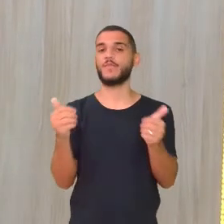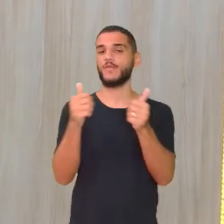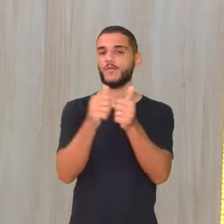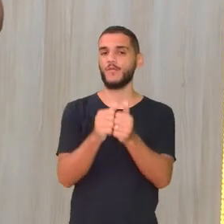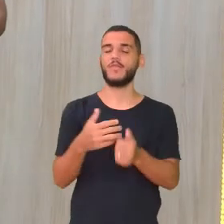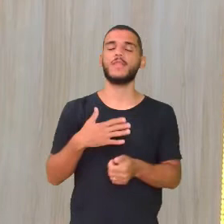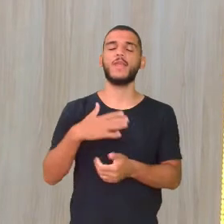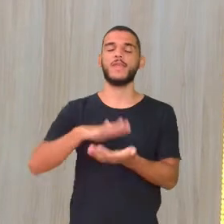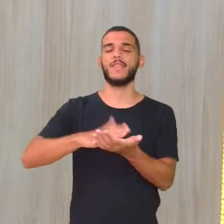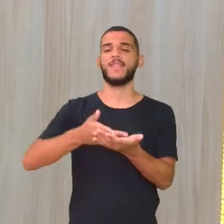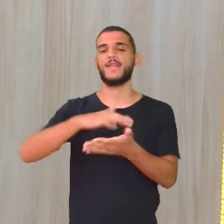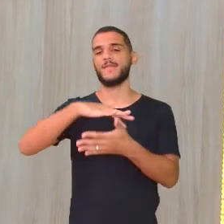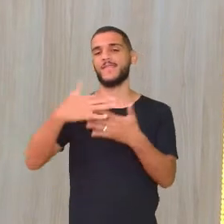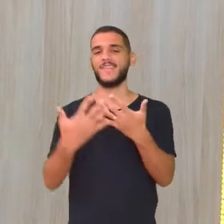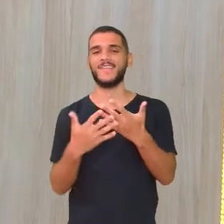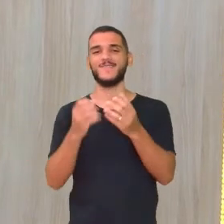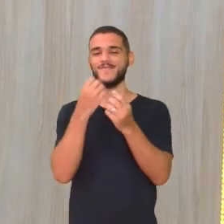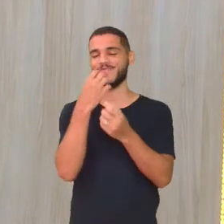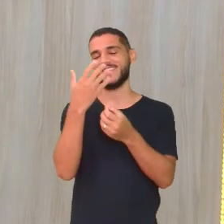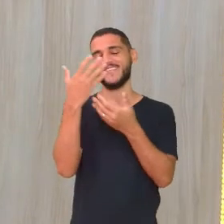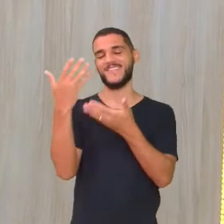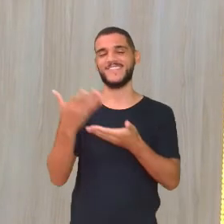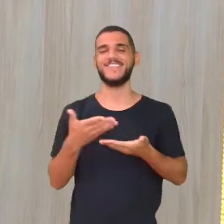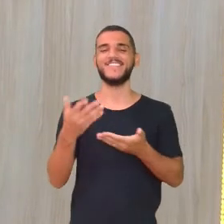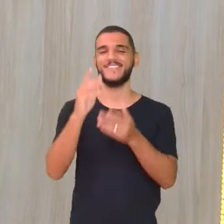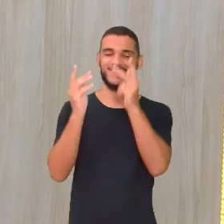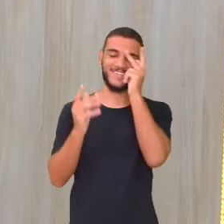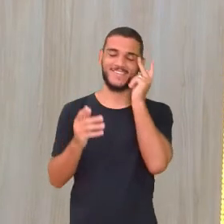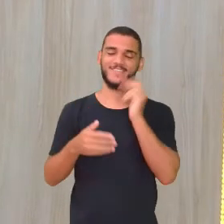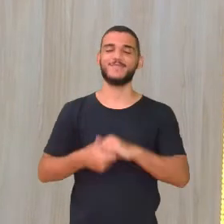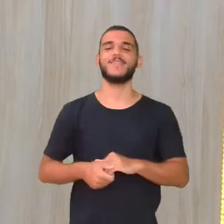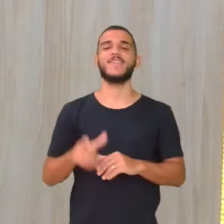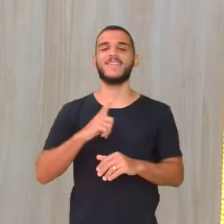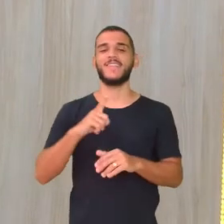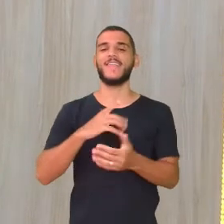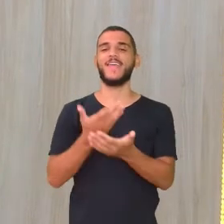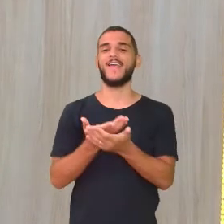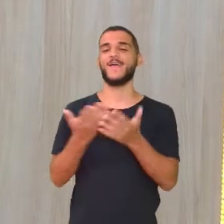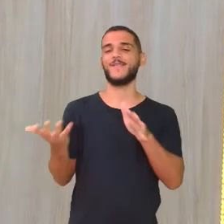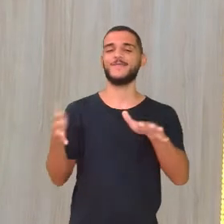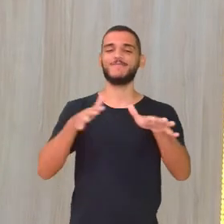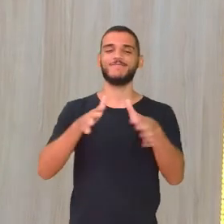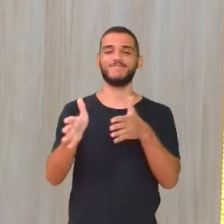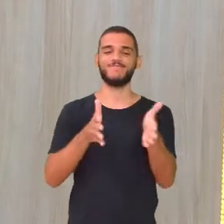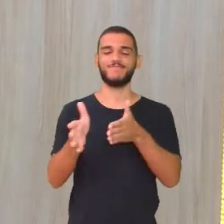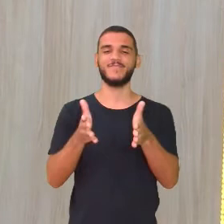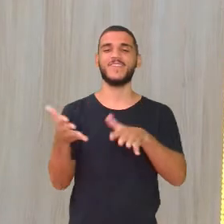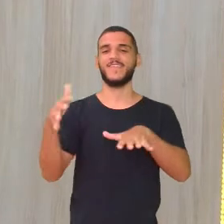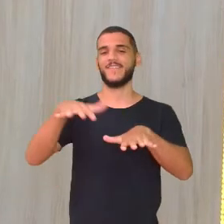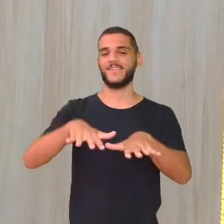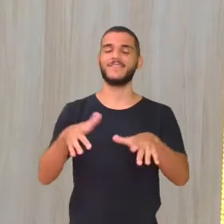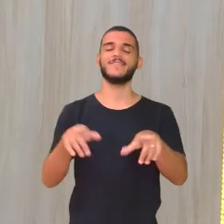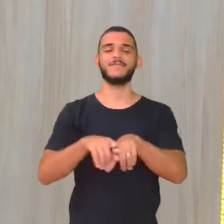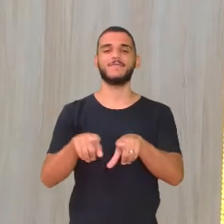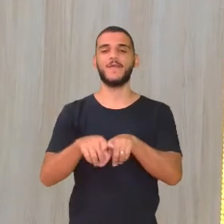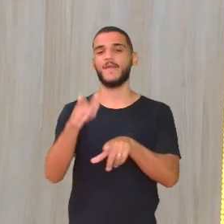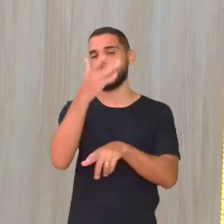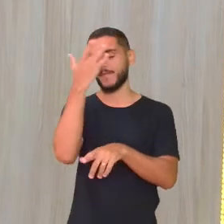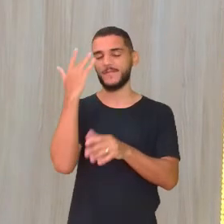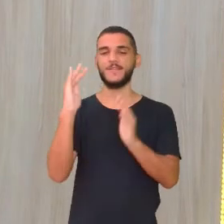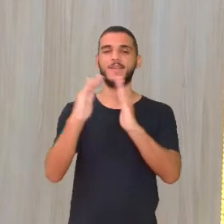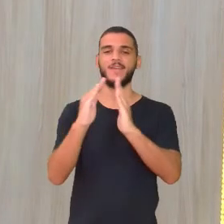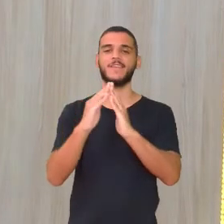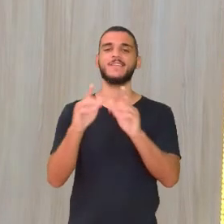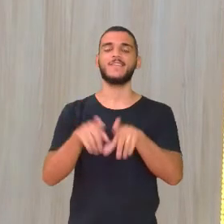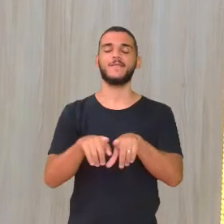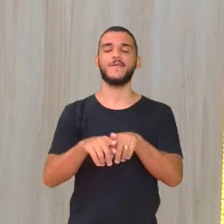hoje, eu tenho o nosso querido intérprete Clisma. Seja muito bem-vindo, Clisma. Ele vai tornar essa aula muito mais acessível a todo mundo que está aí em casa.